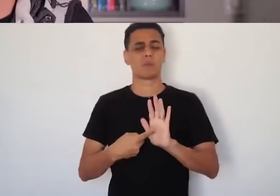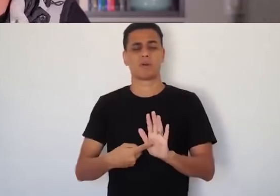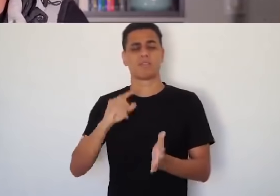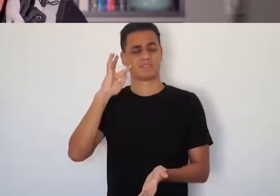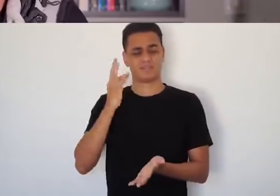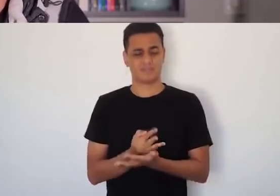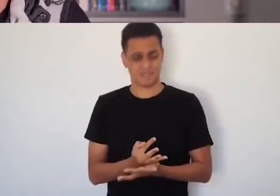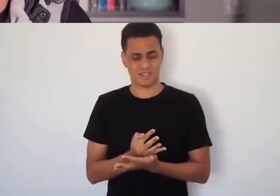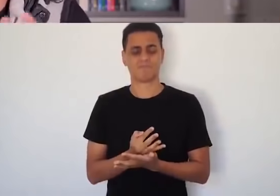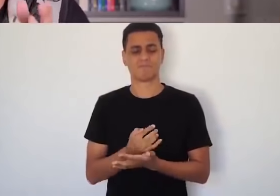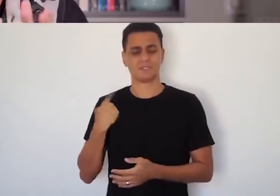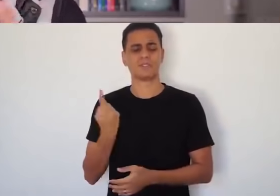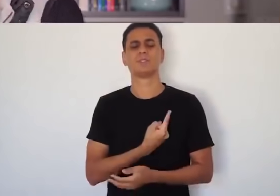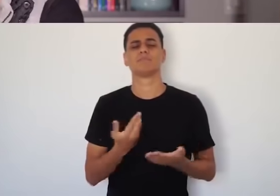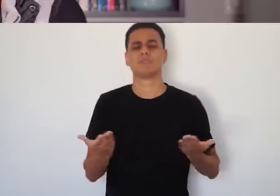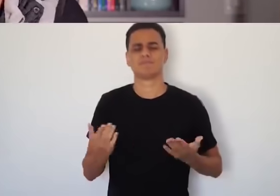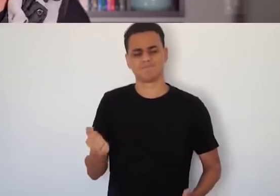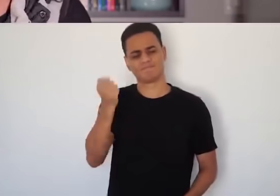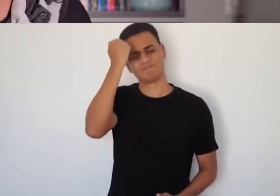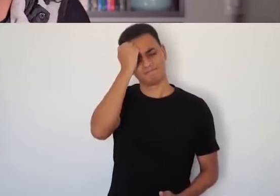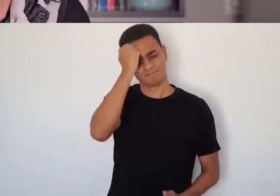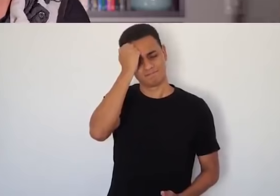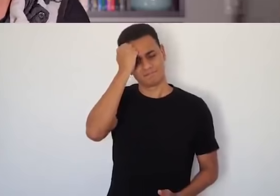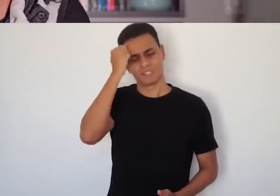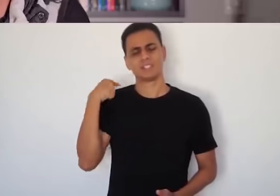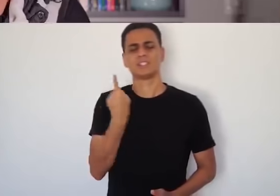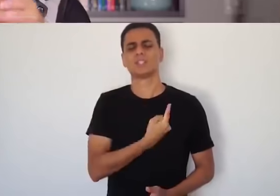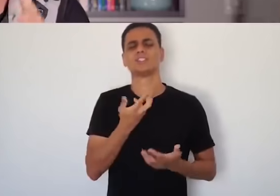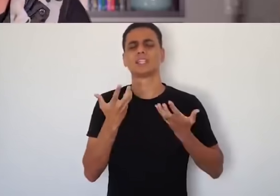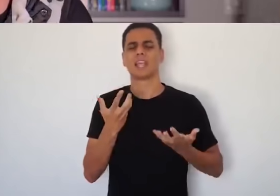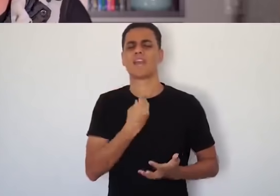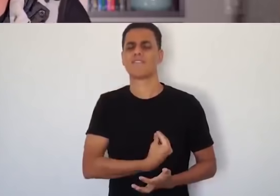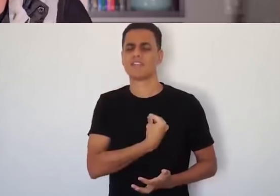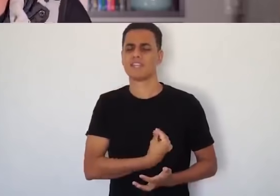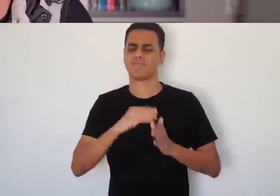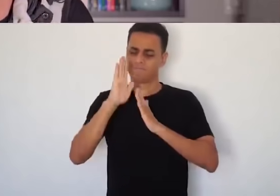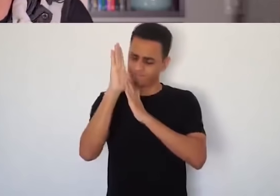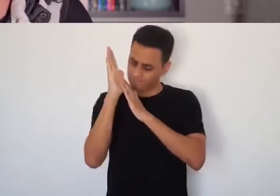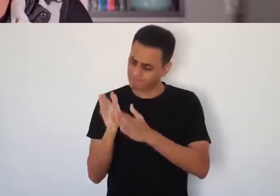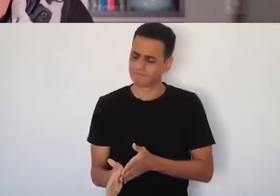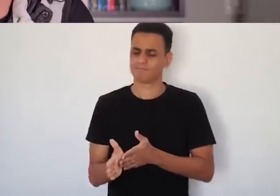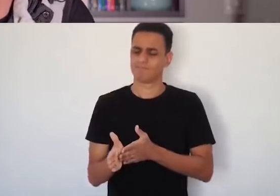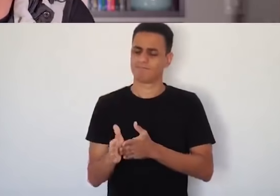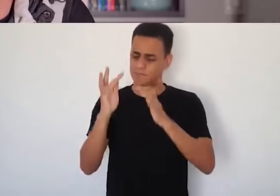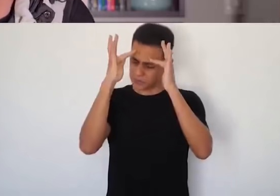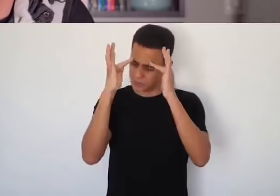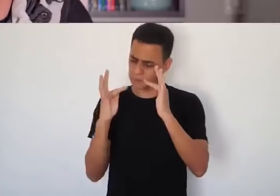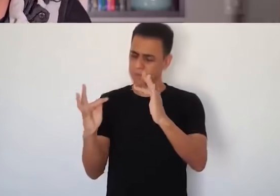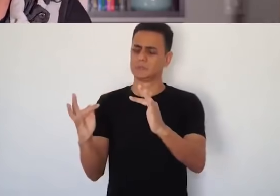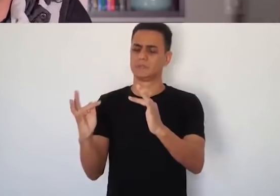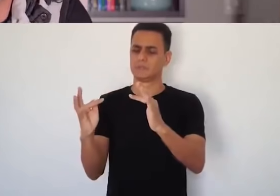nosso devocional e que você continue meditando dia a dia nesta palavra e praticando, e você